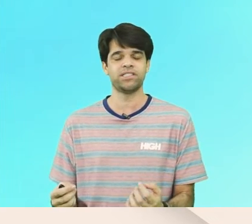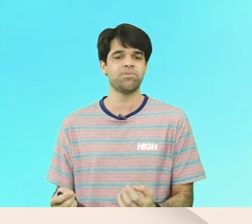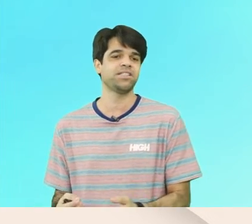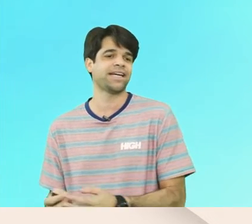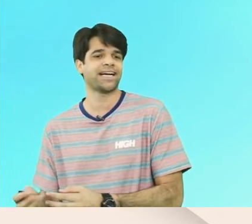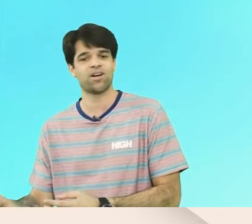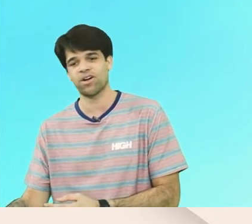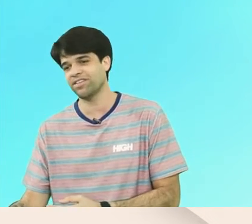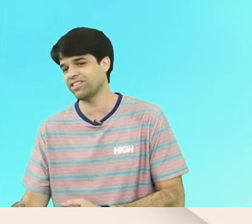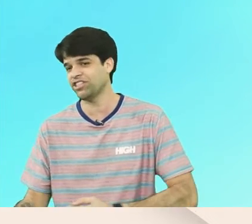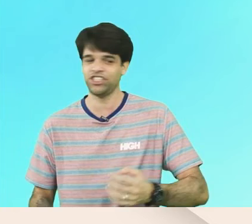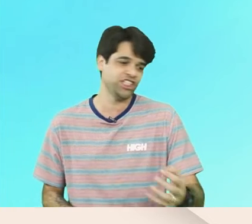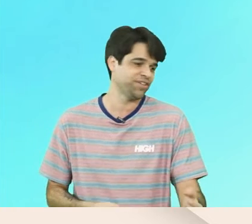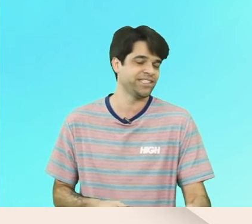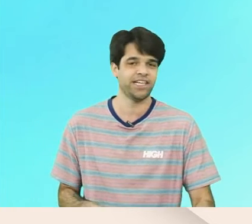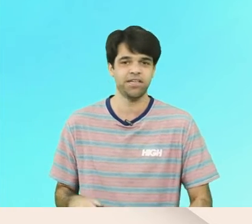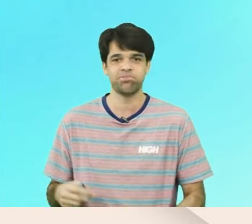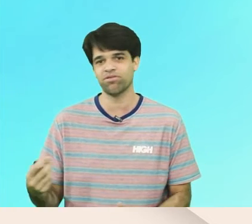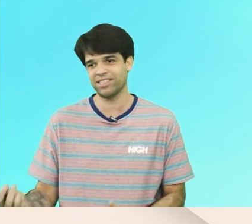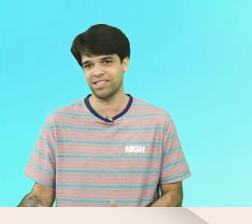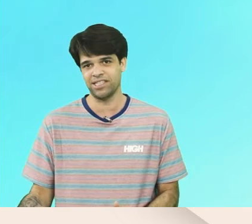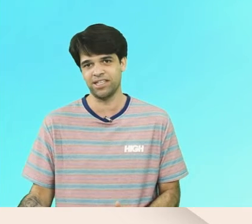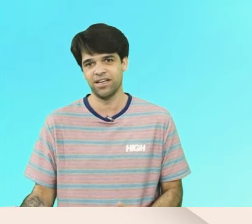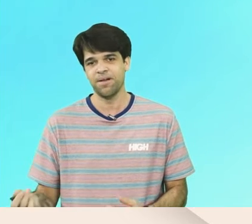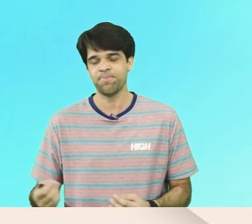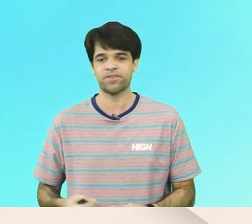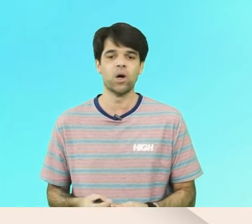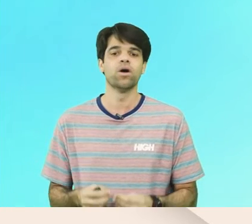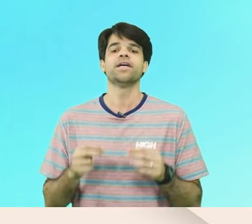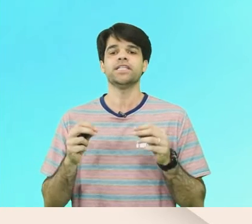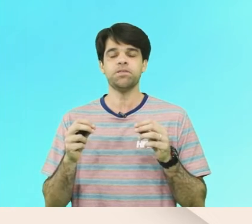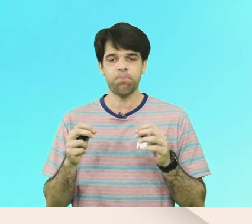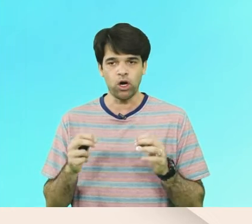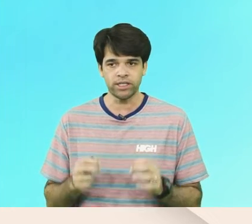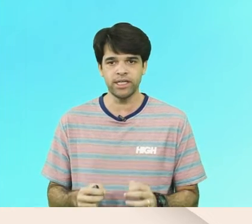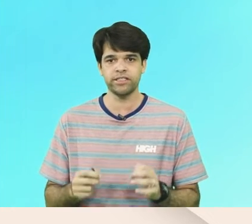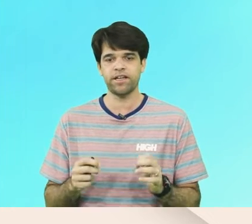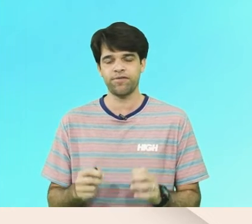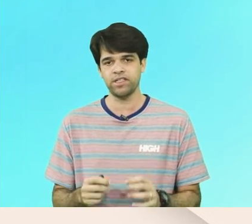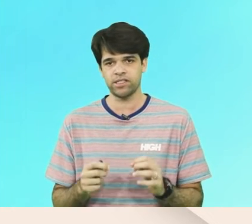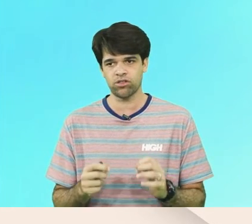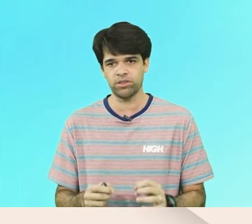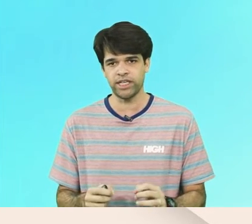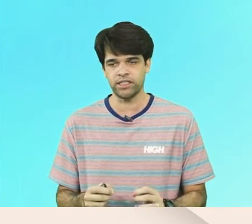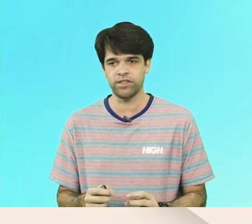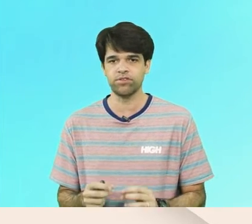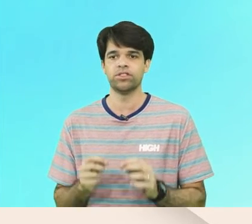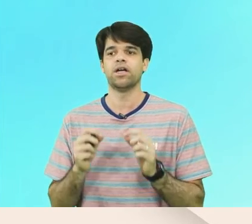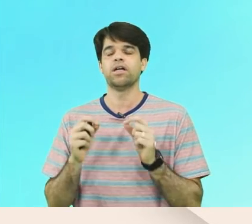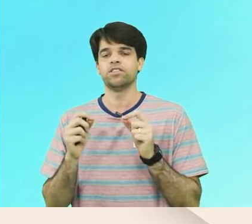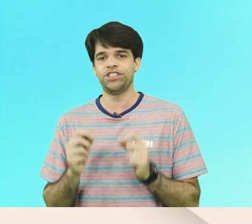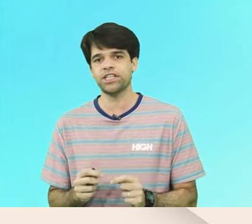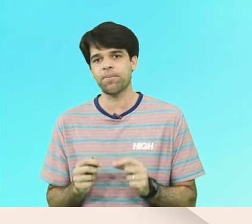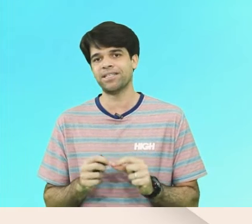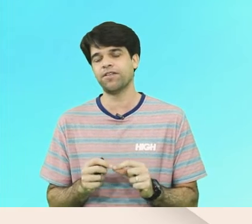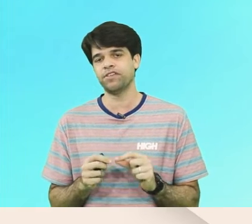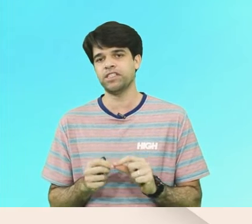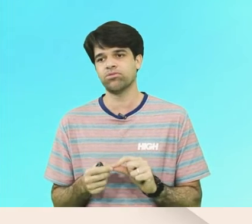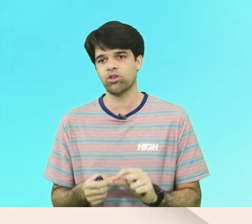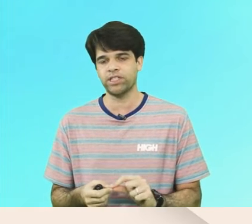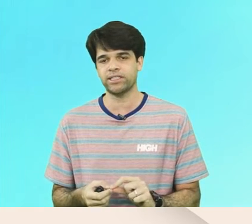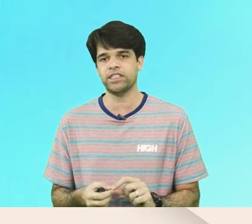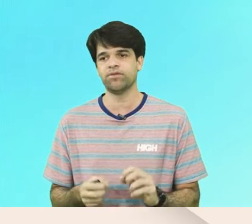entendo muito bem se minha entrega agora vai ser X, vai ser Y, vai ser Z. Então, importante definir esses objetivos. Dica